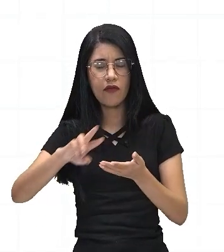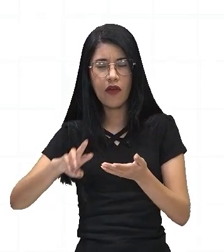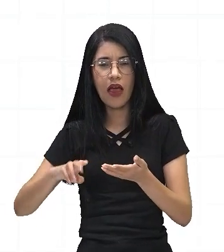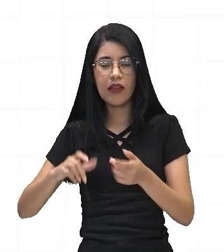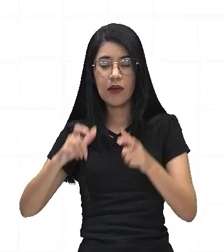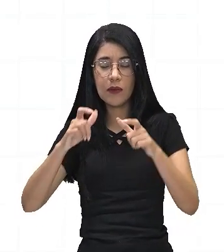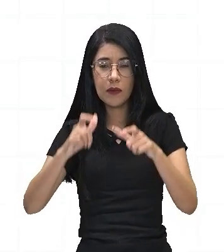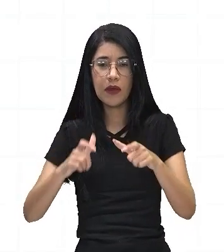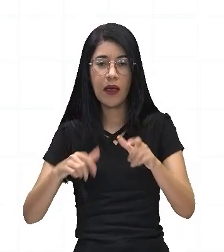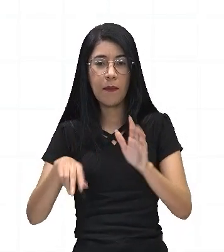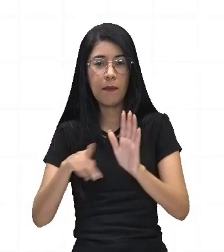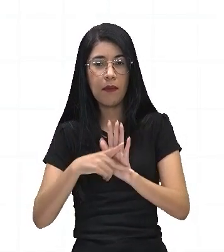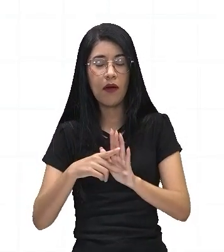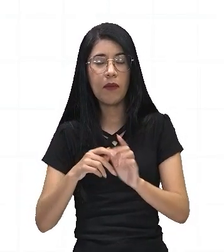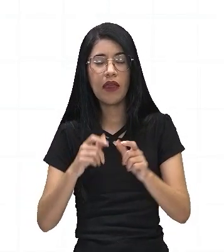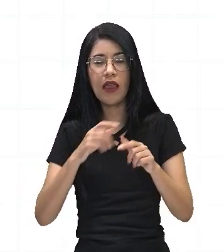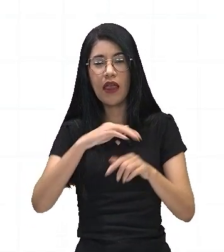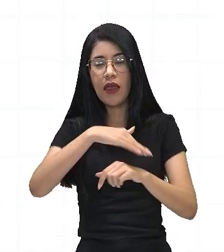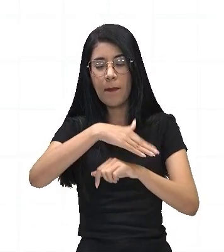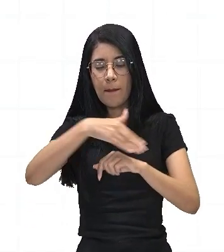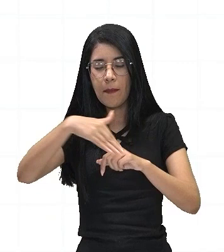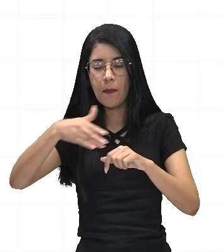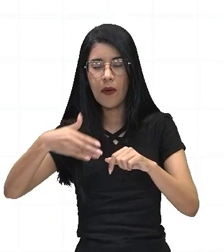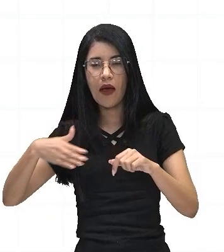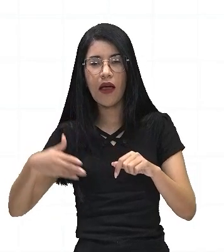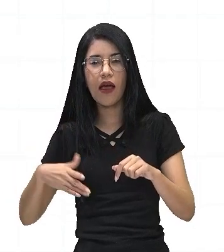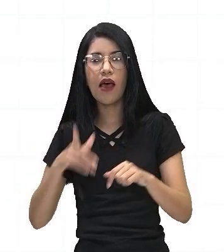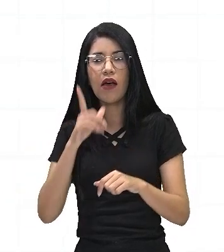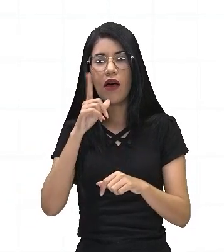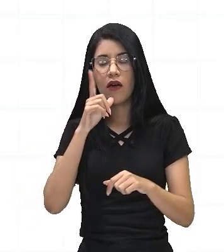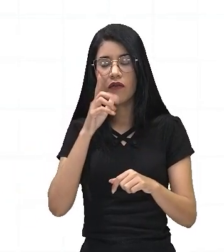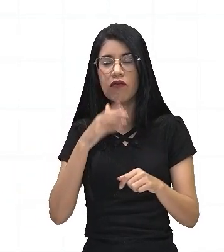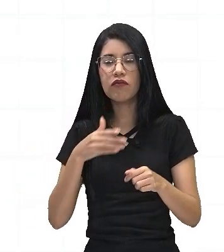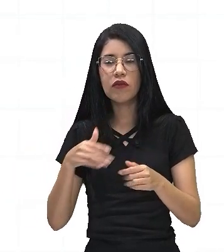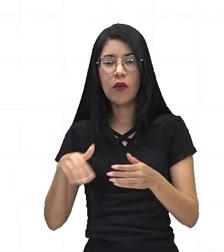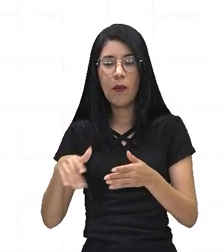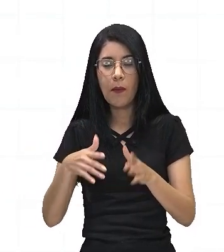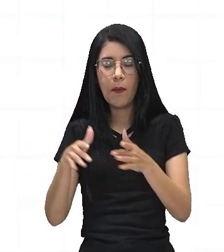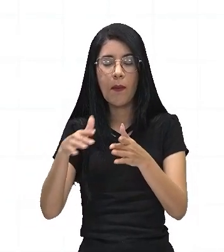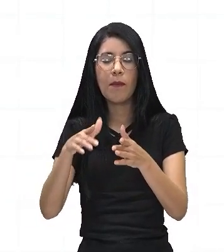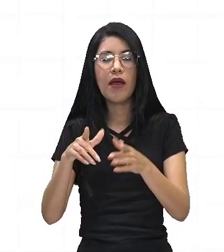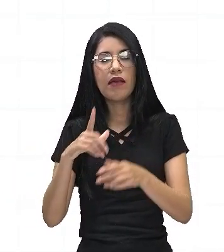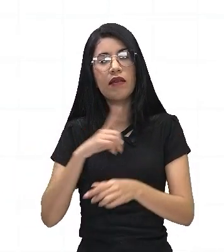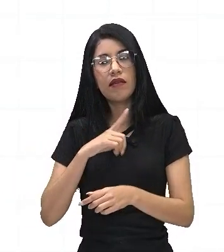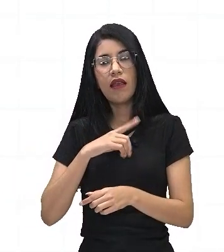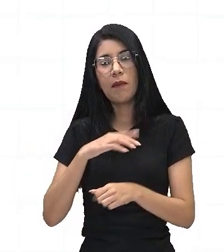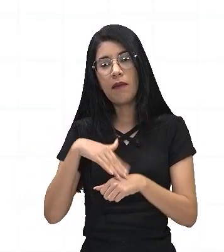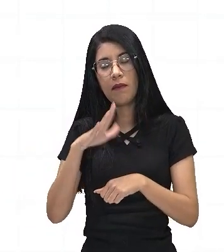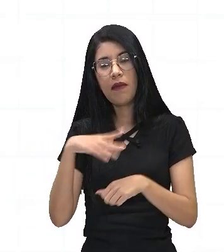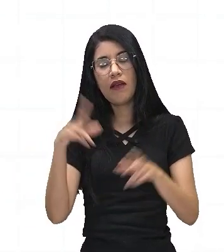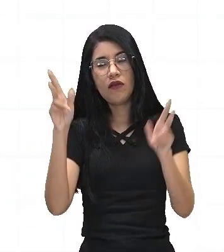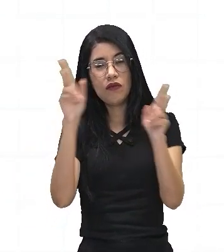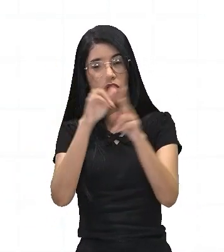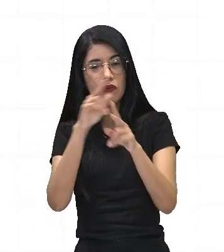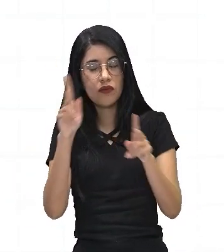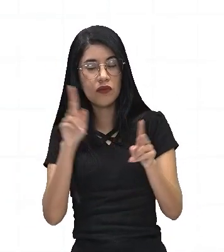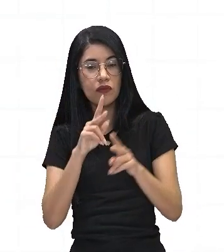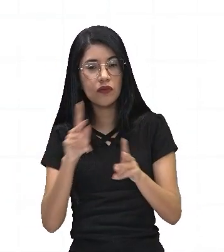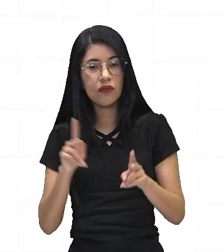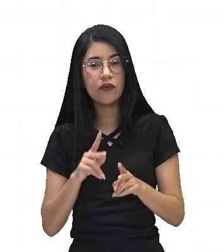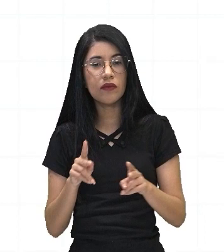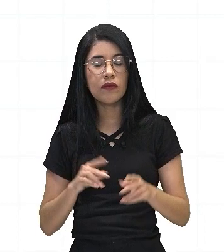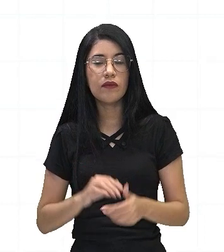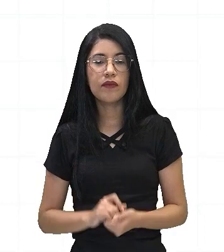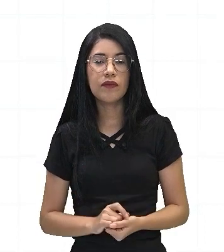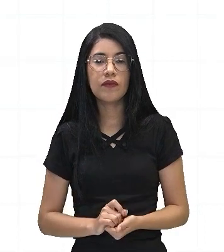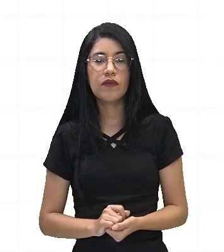eólico, localizado em regiões próximas ao litoral, né? Onde tem uma corrente ali de ar, né? Tem muito vento,